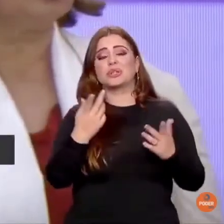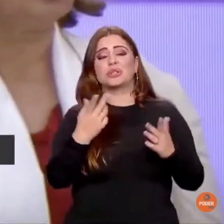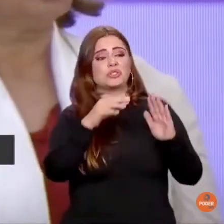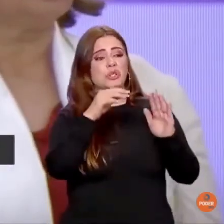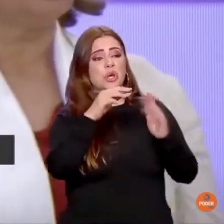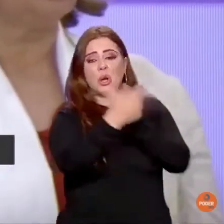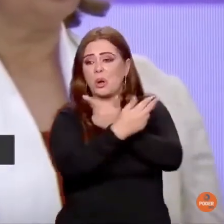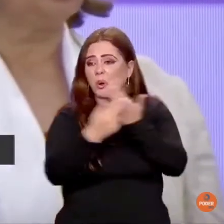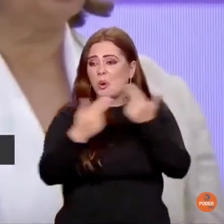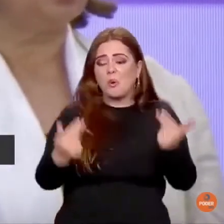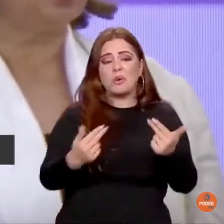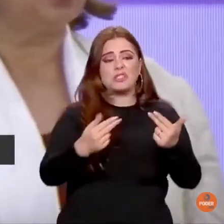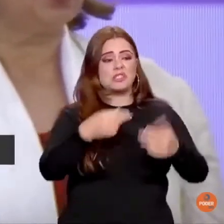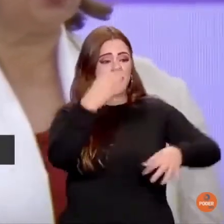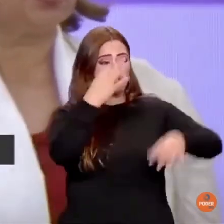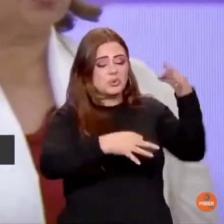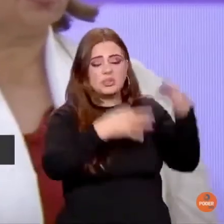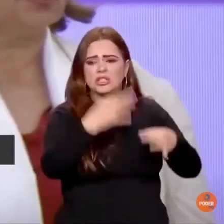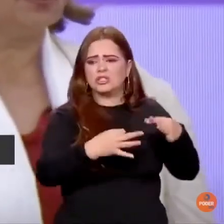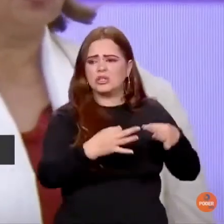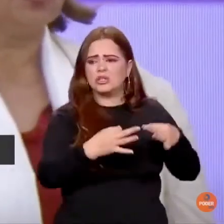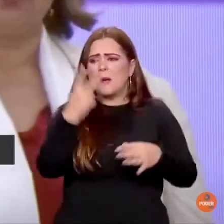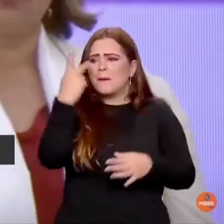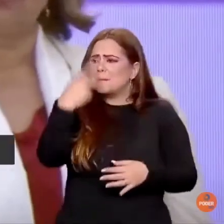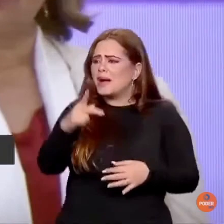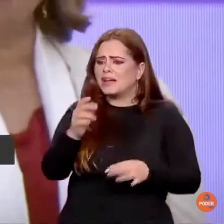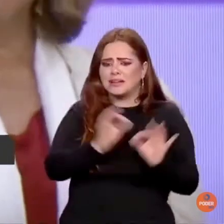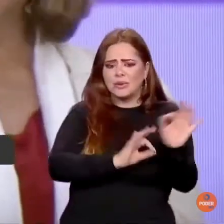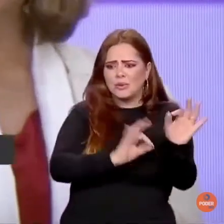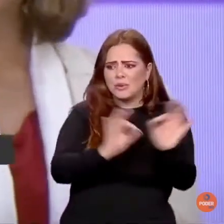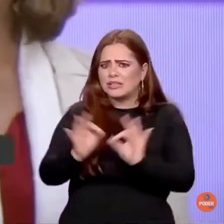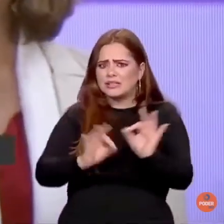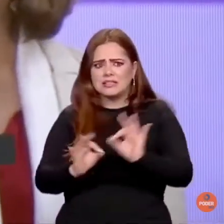de interpretação jurídica, para não cumprir desde